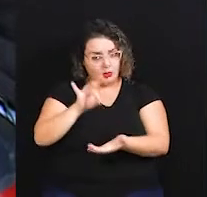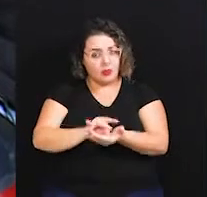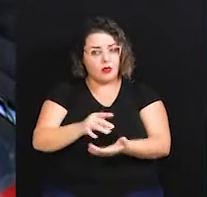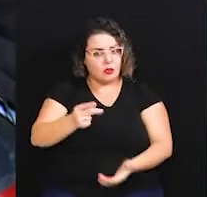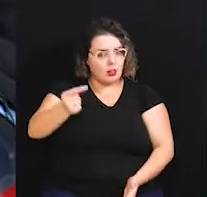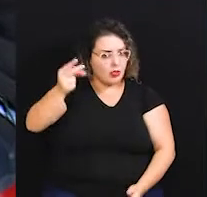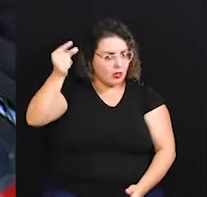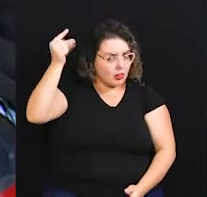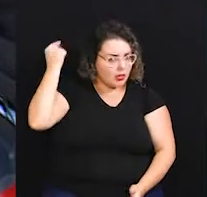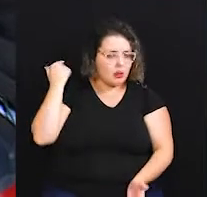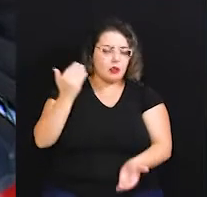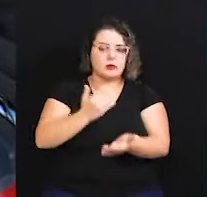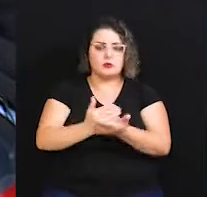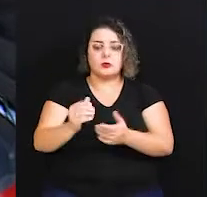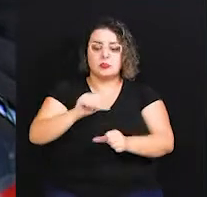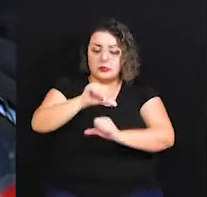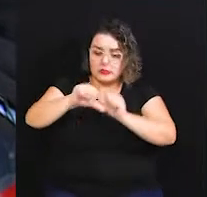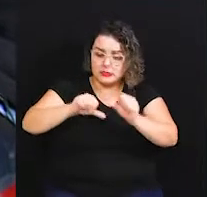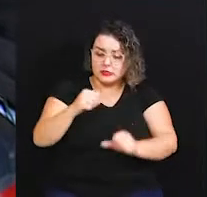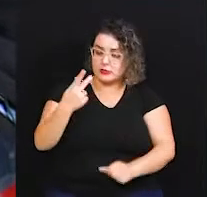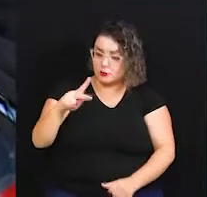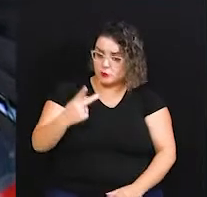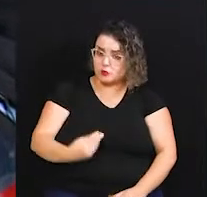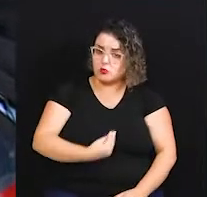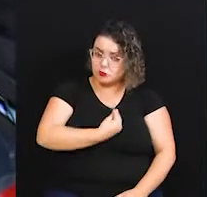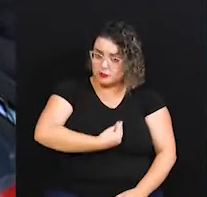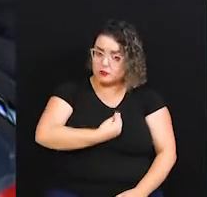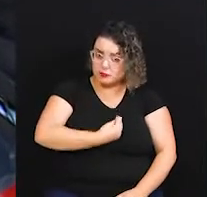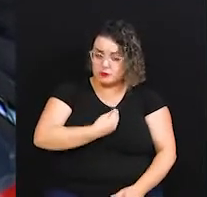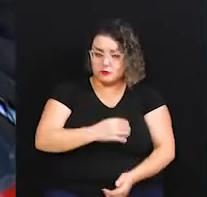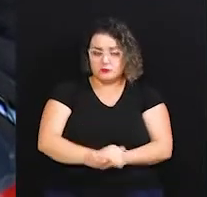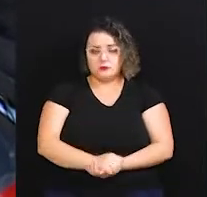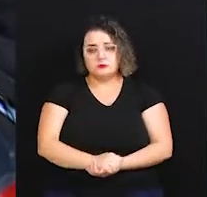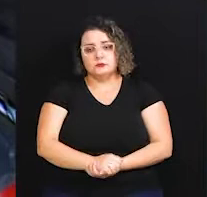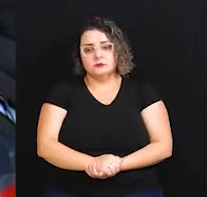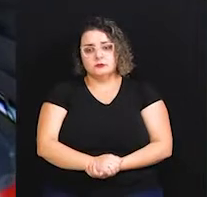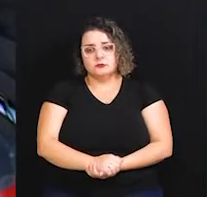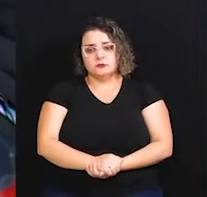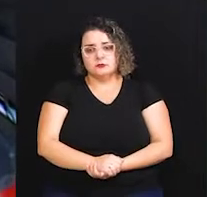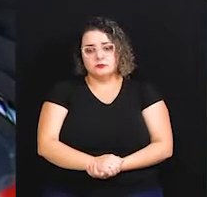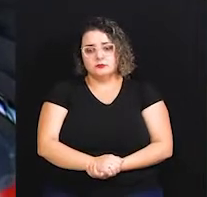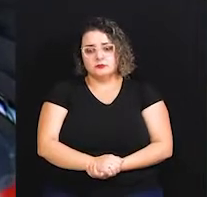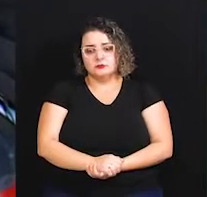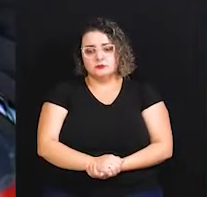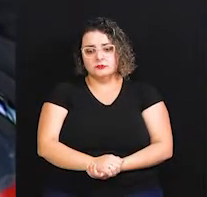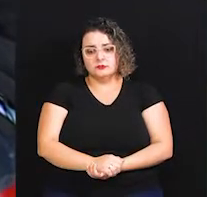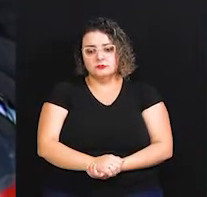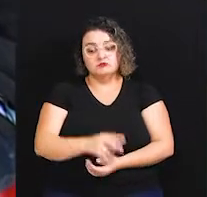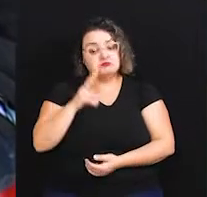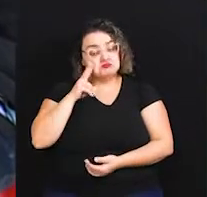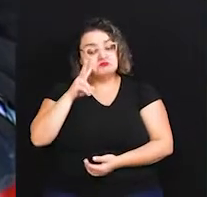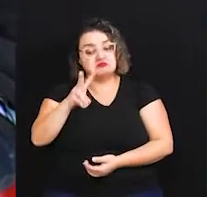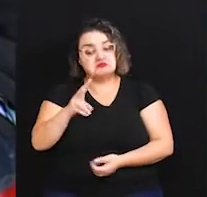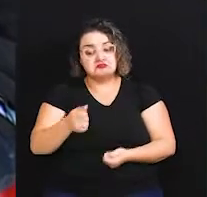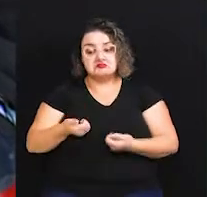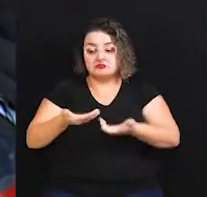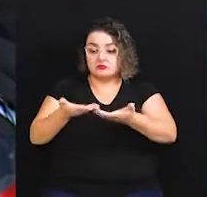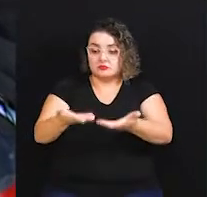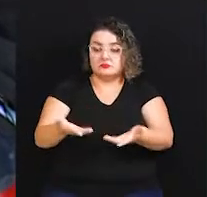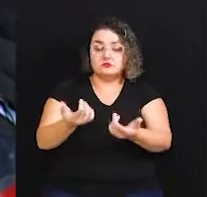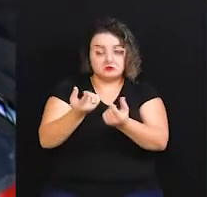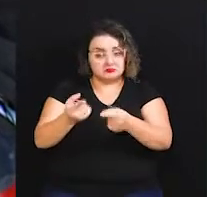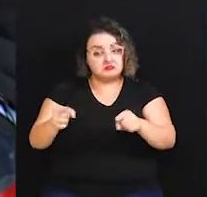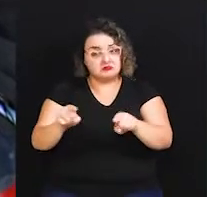lá do comecinho, né? Realmente a música transformou sua vida, que você viu uma apresentação, viu